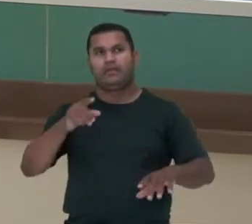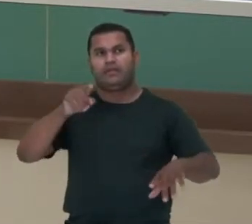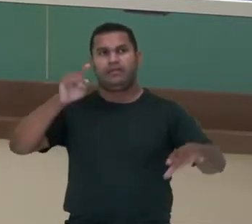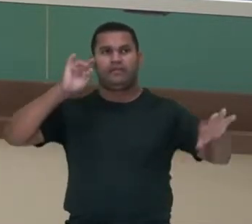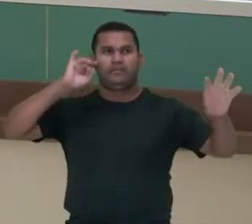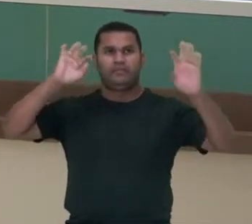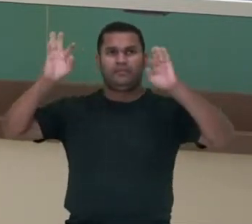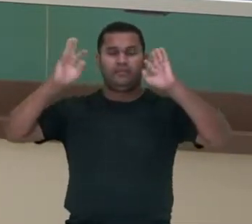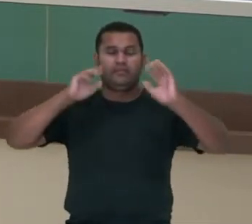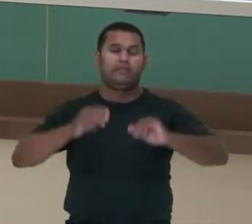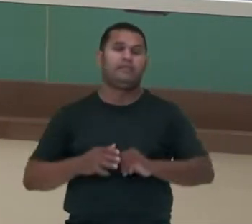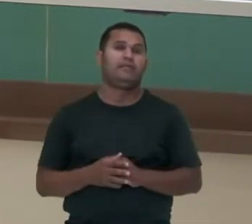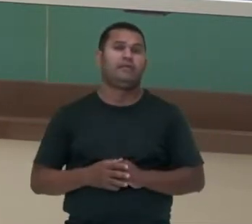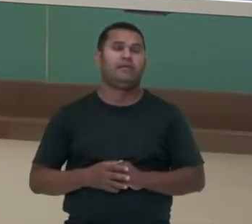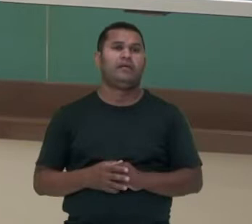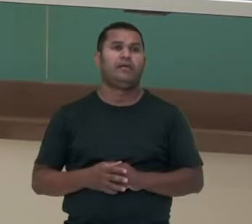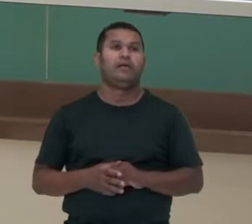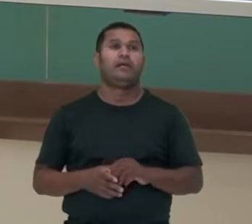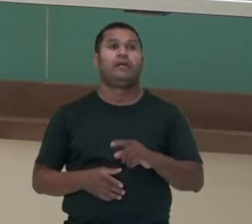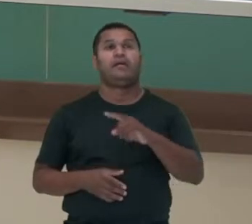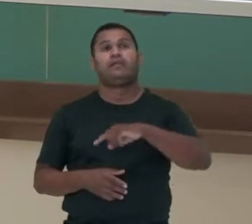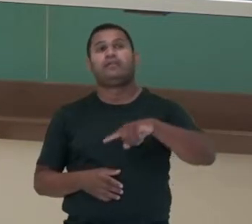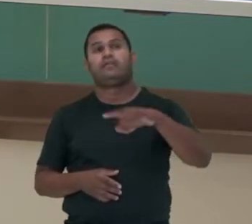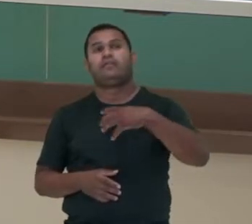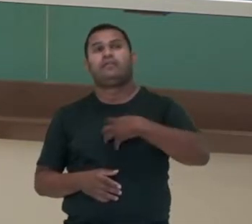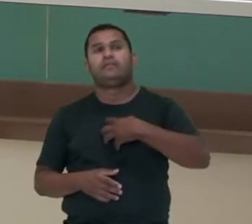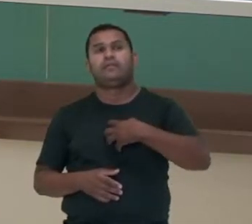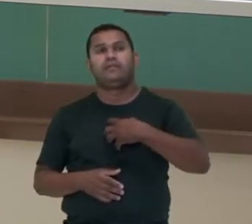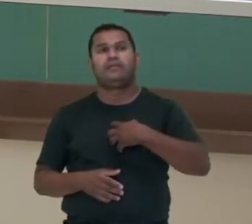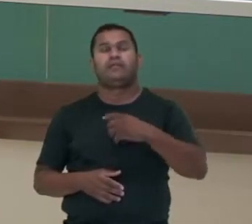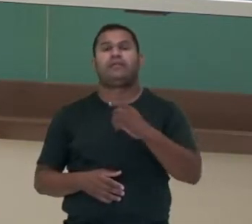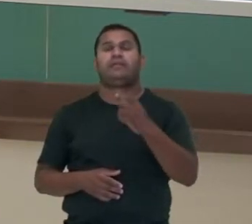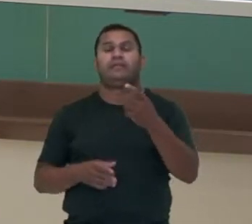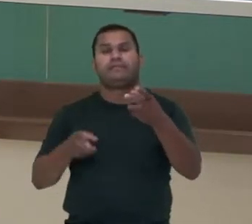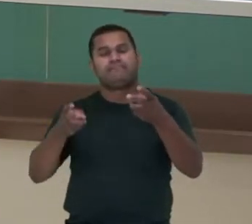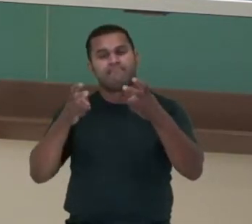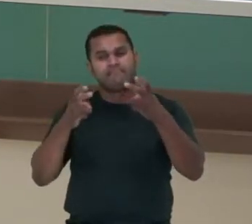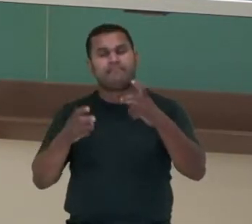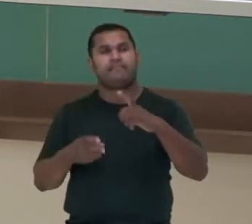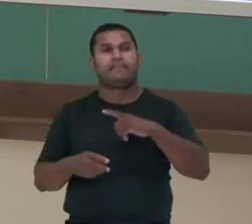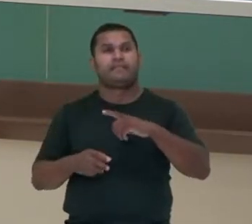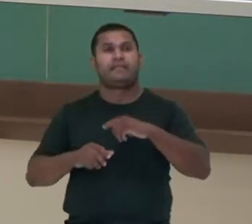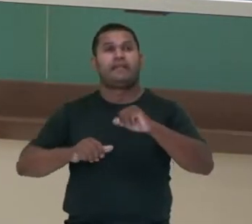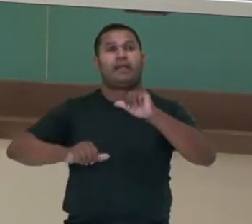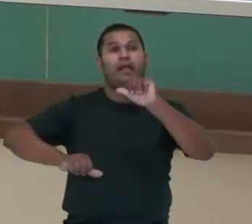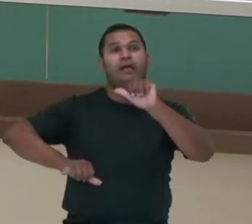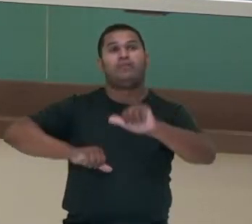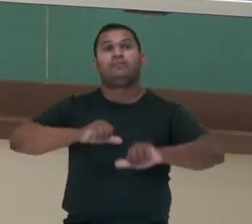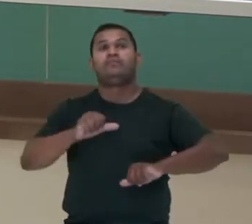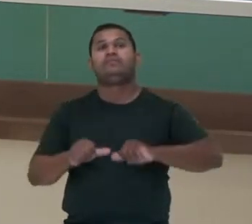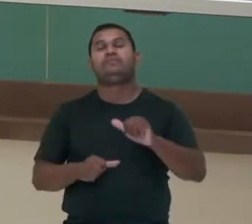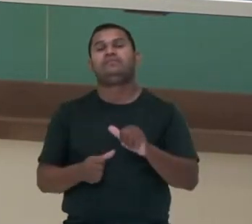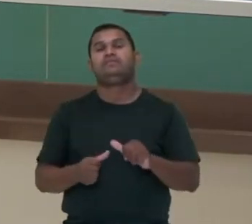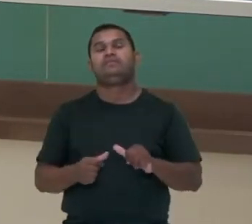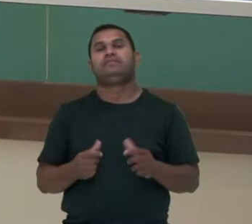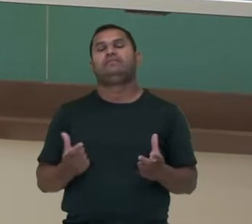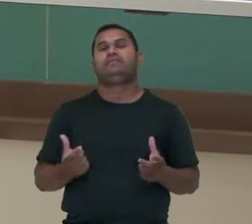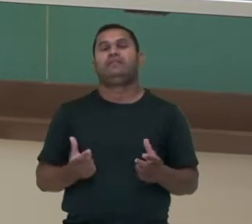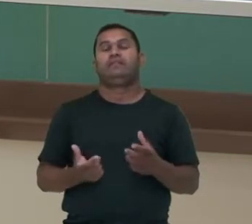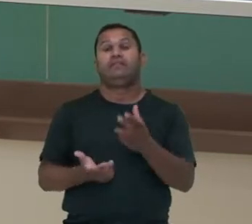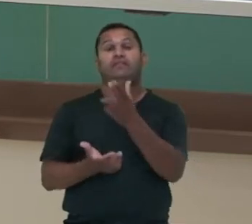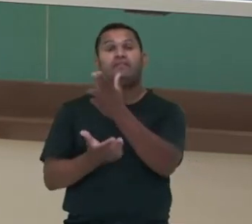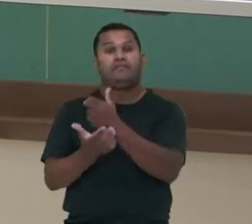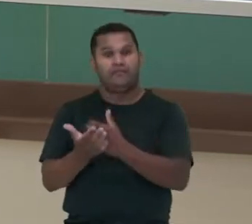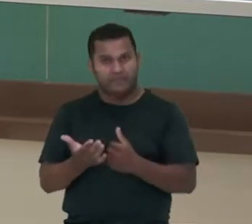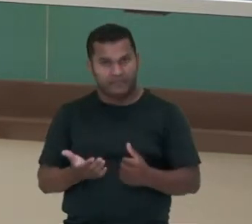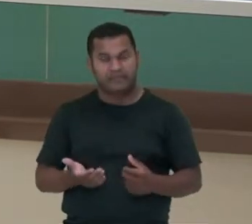discutir, Considerando os fatores que influenciam nas alterações epigenéticas, faça uma lista das influências